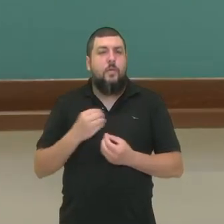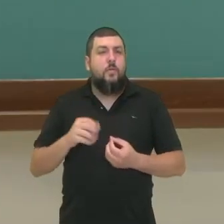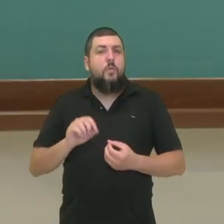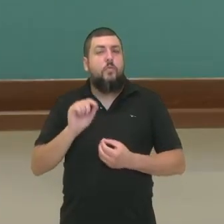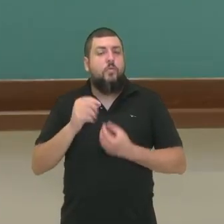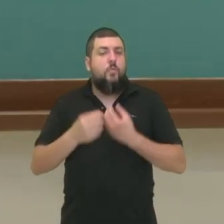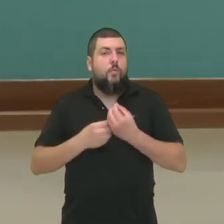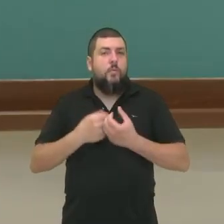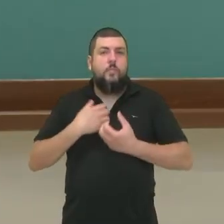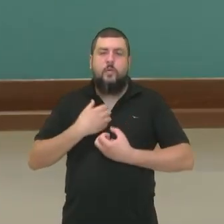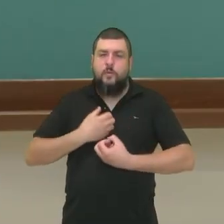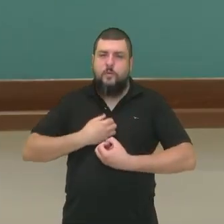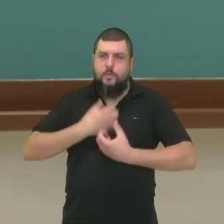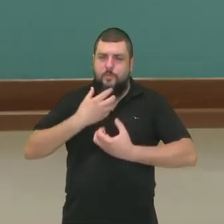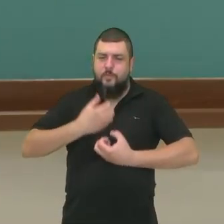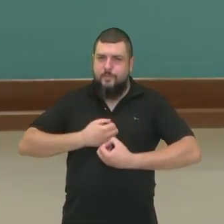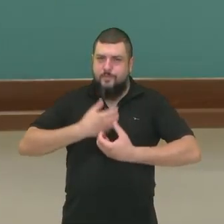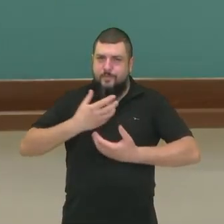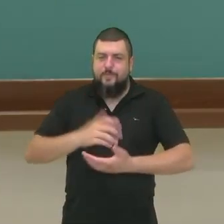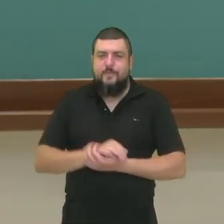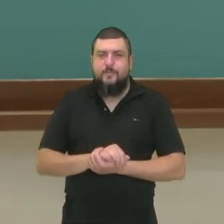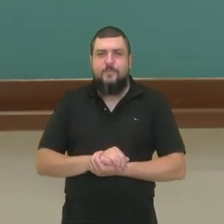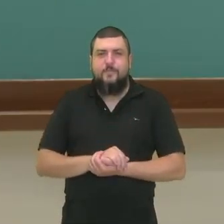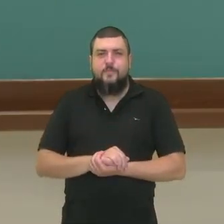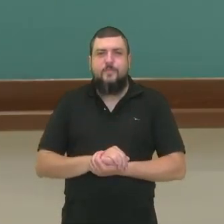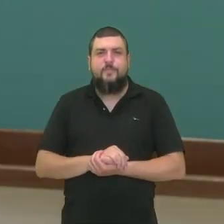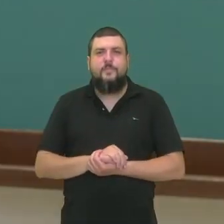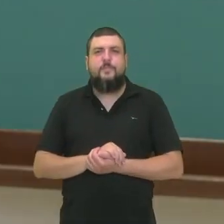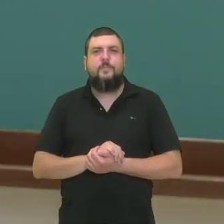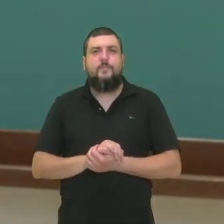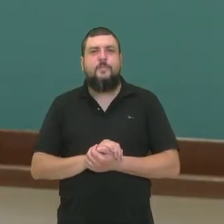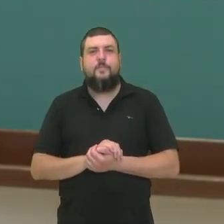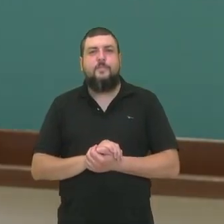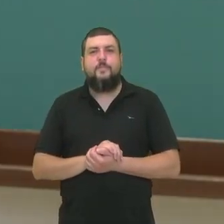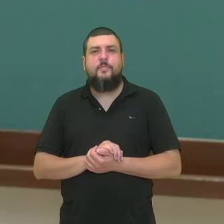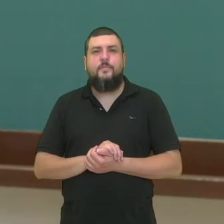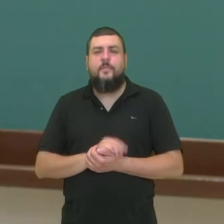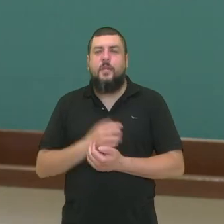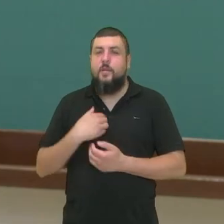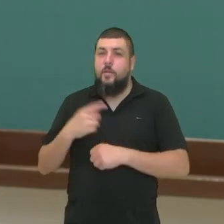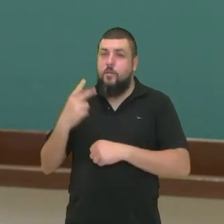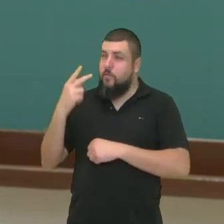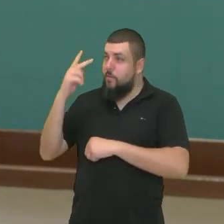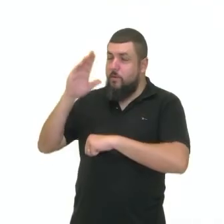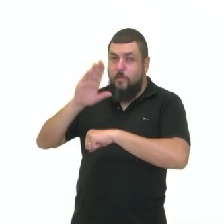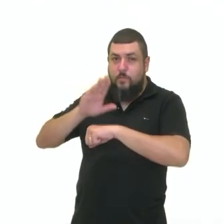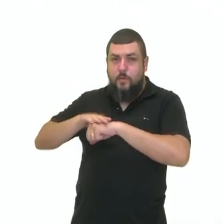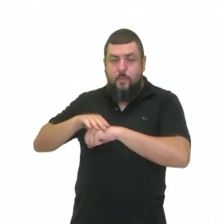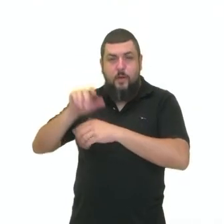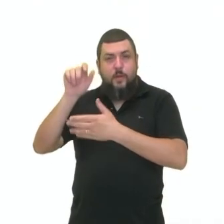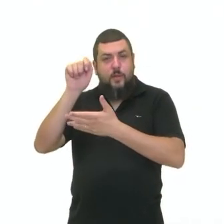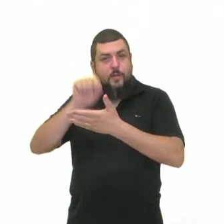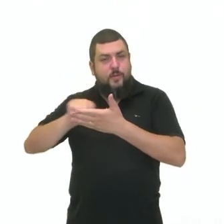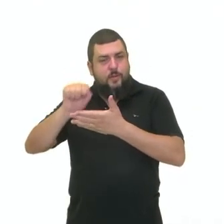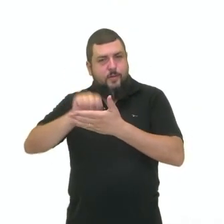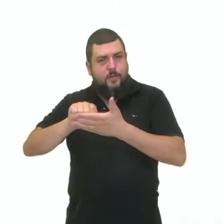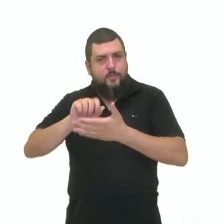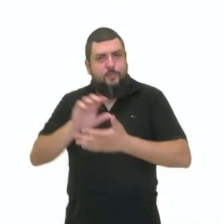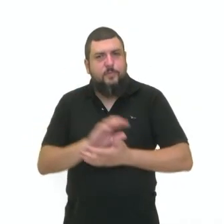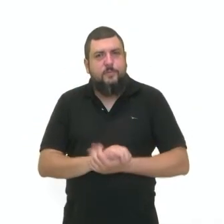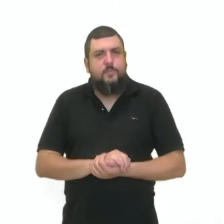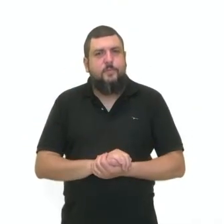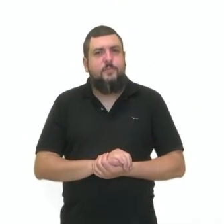poesia. Então a ciranda também é poesia, né, que o Dito, na ciranda dele, ele coloca aqui: vem de um lugar chamado